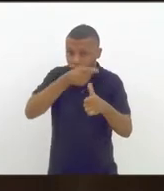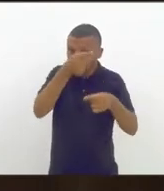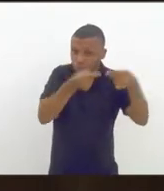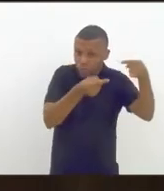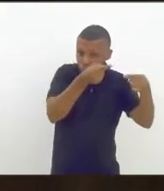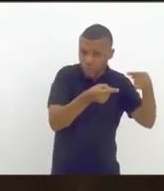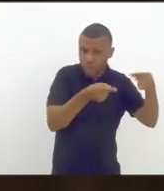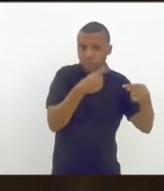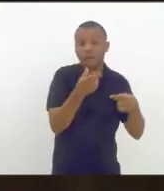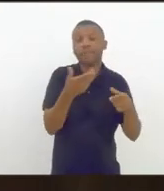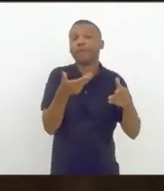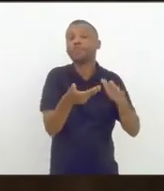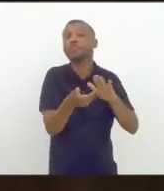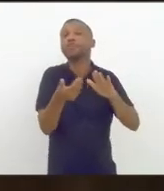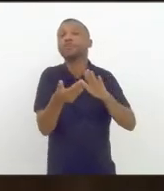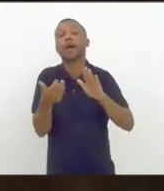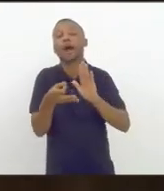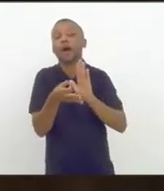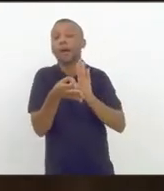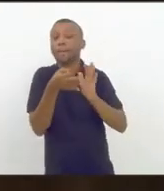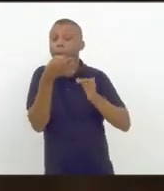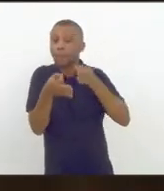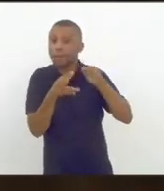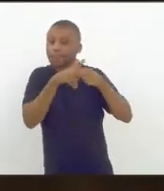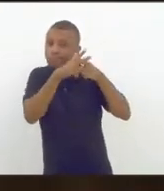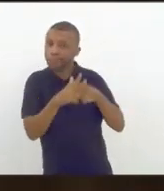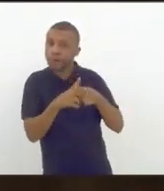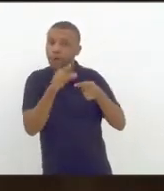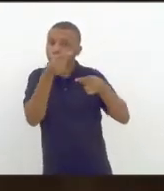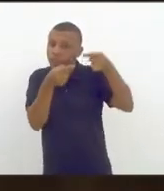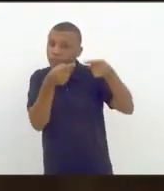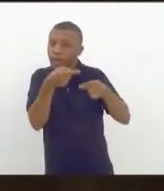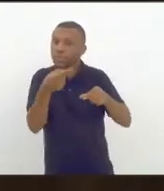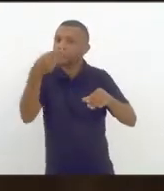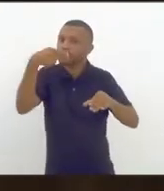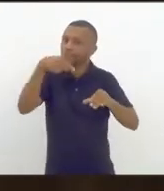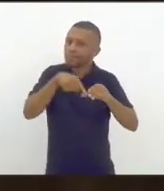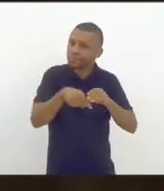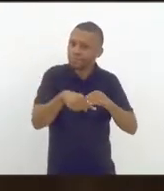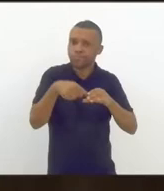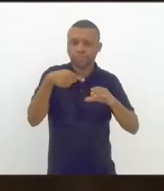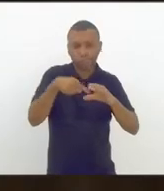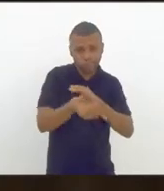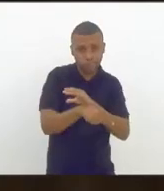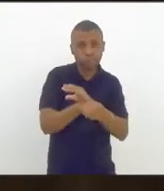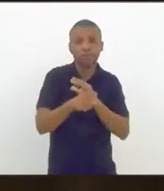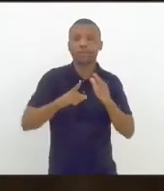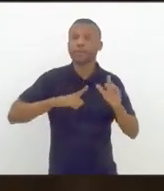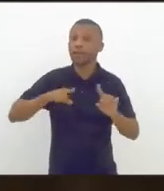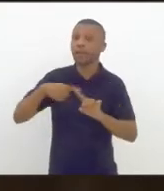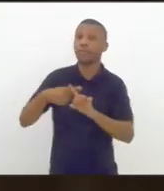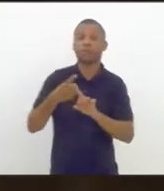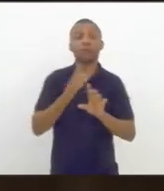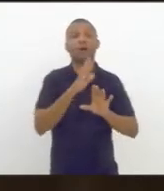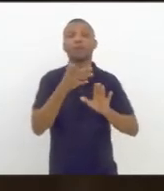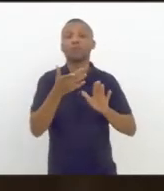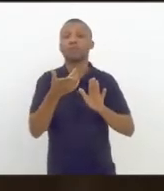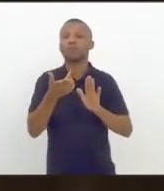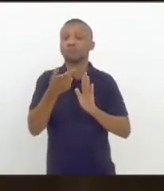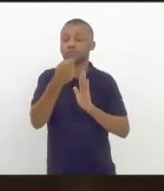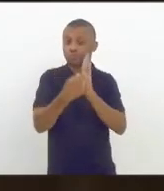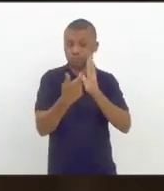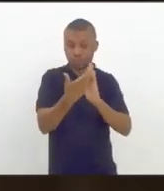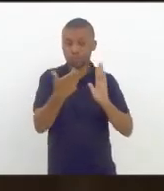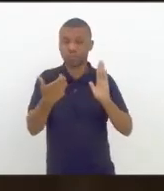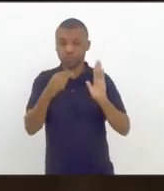emendas e aprofundar esse debate a partir da redação que saiu desse substitutivo. Aliás, a gente vai retirar os destaques, né, não